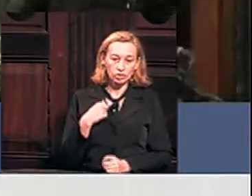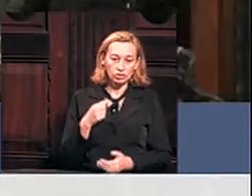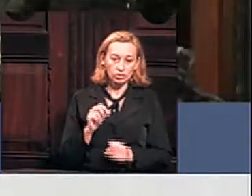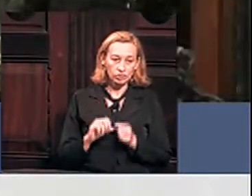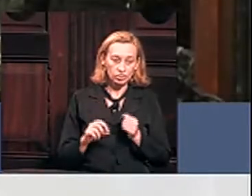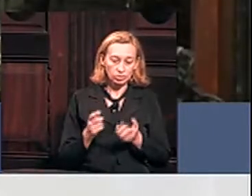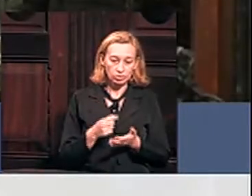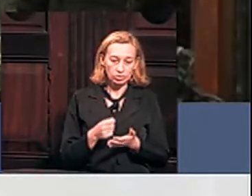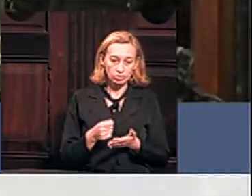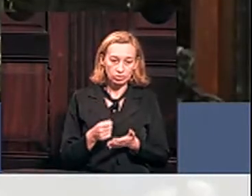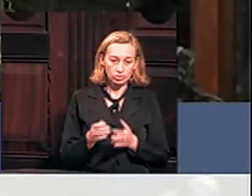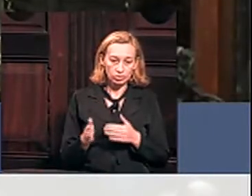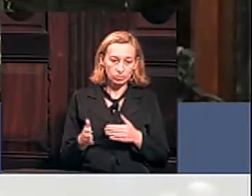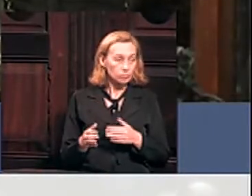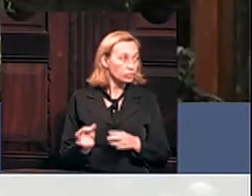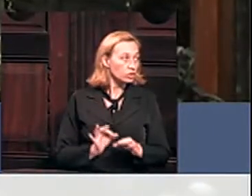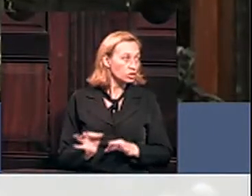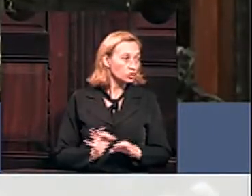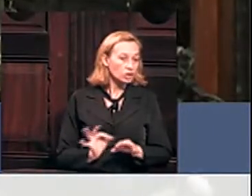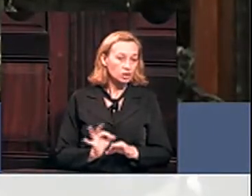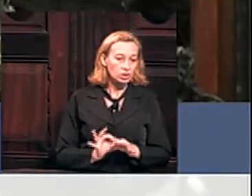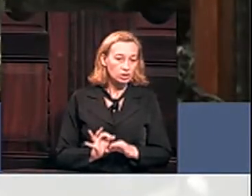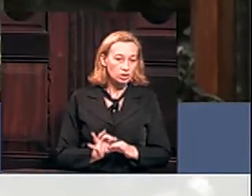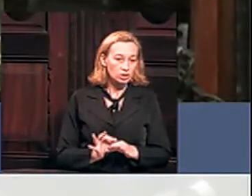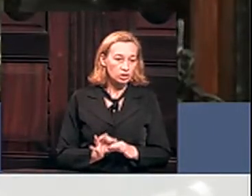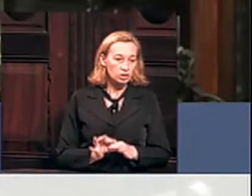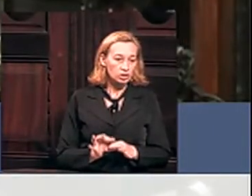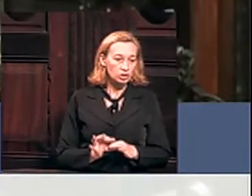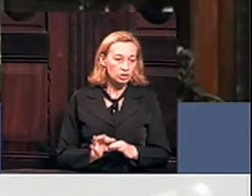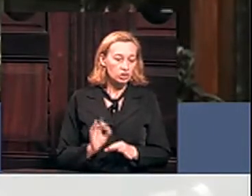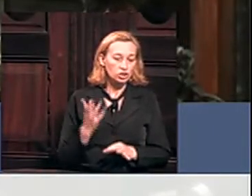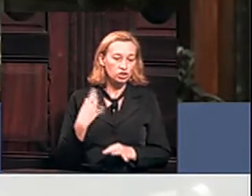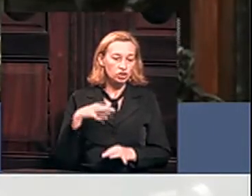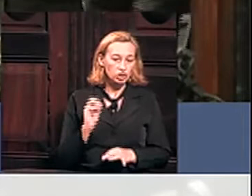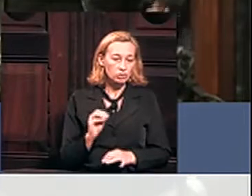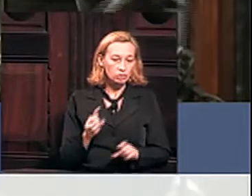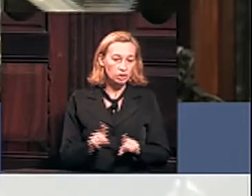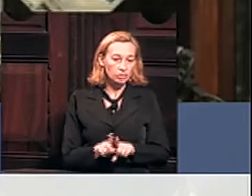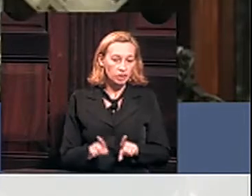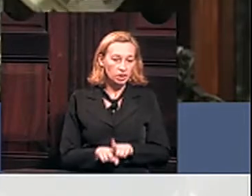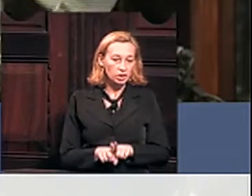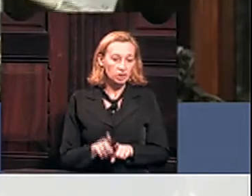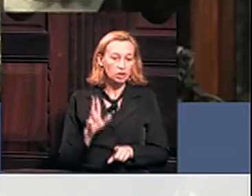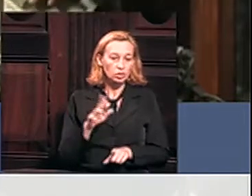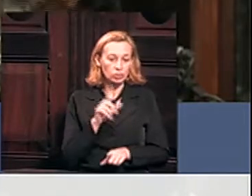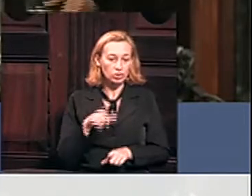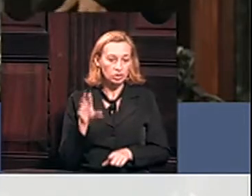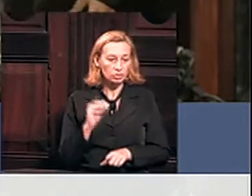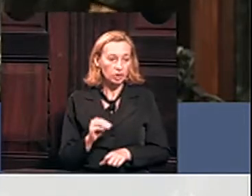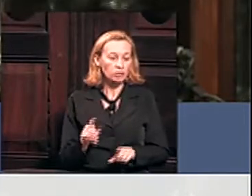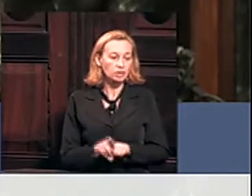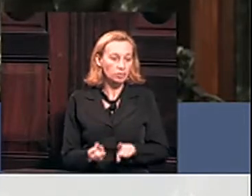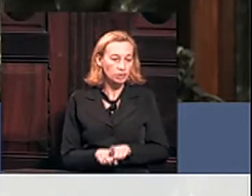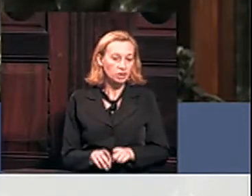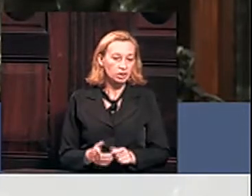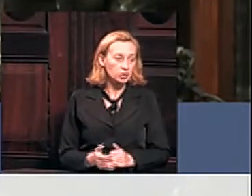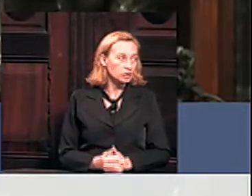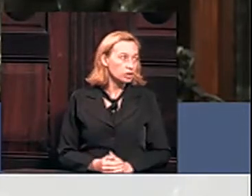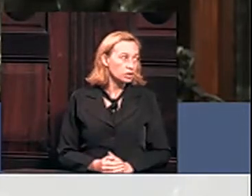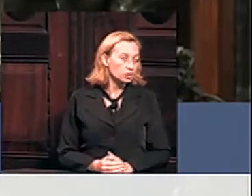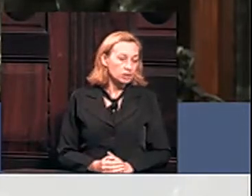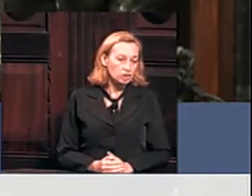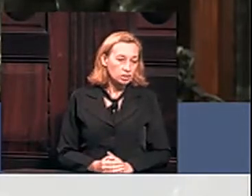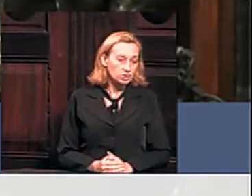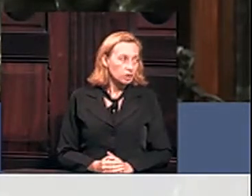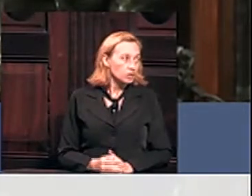certo, é o Lazzaroni. Então vamos chamar o Chiquinho. Chiquinho também é. Também é. Luiz Paulo também é. Tutuca não é. Também é.